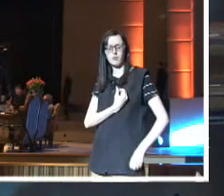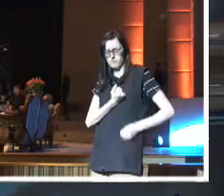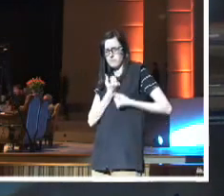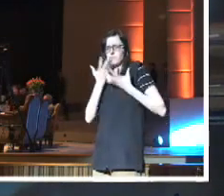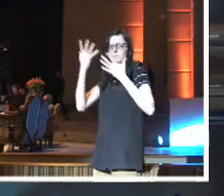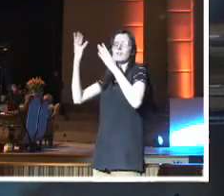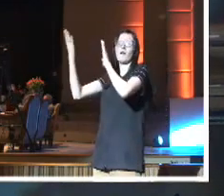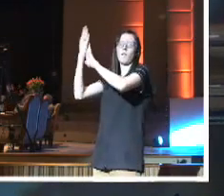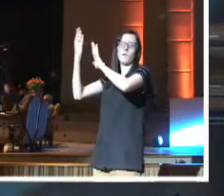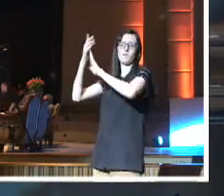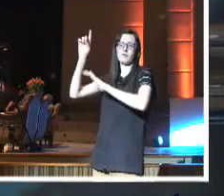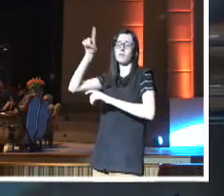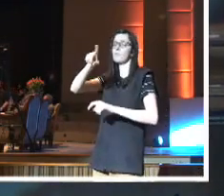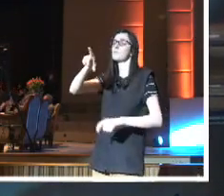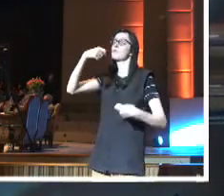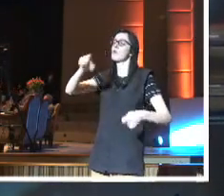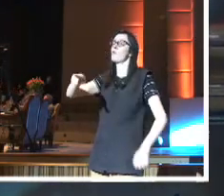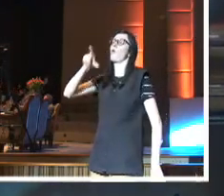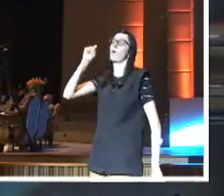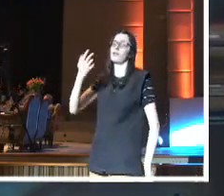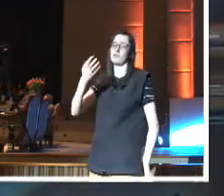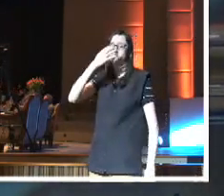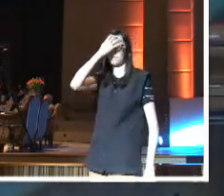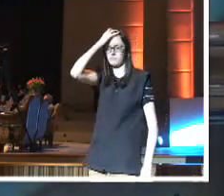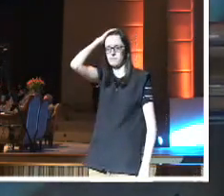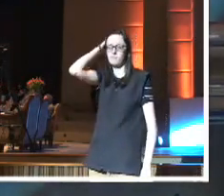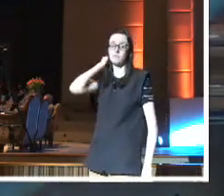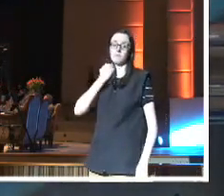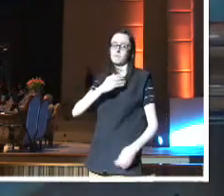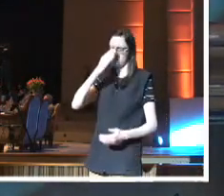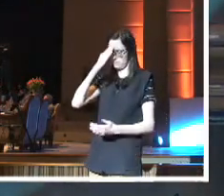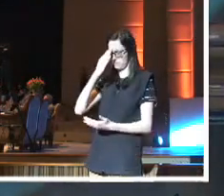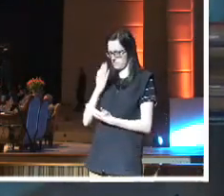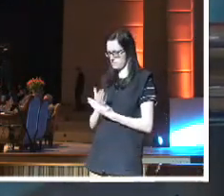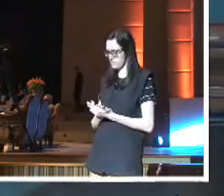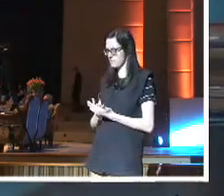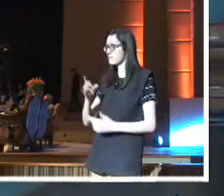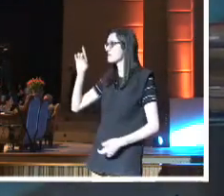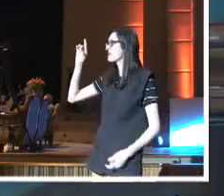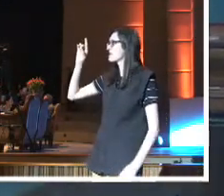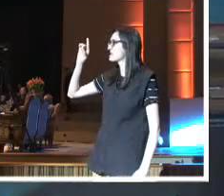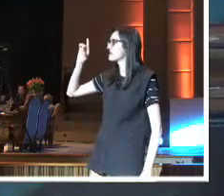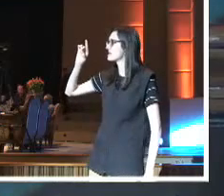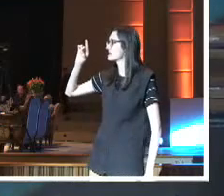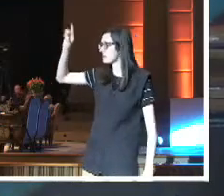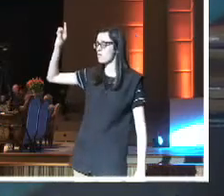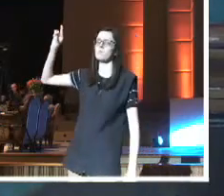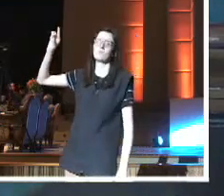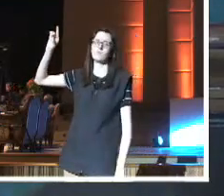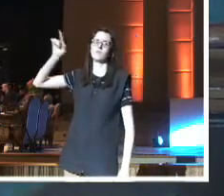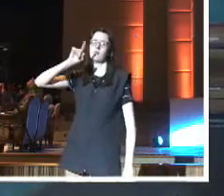tomar uma decisão, a decisão de crer que Deus decidiu ser por você.